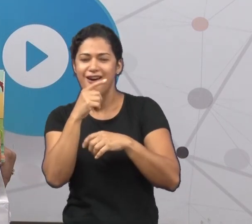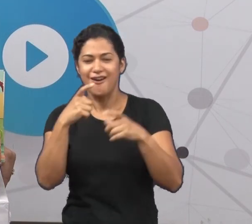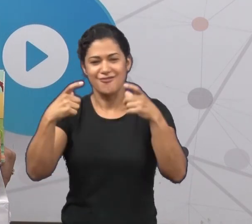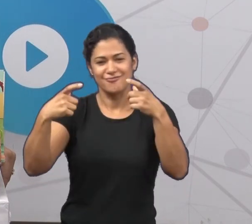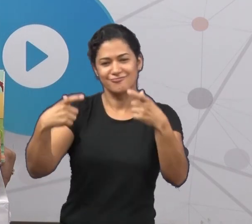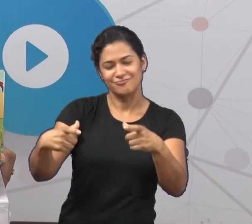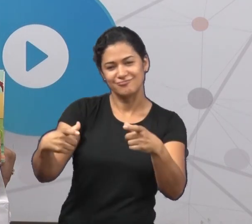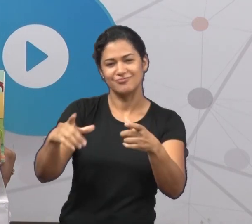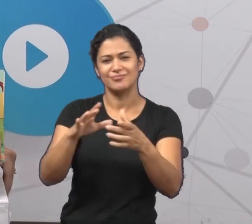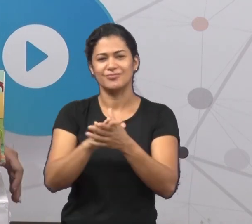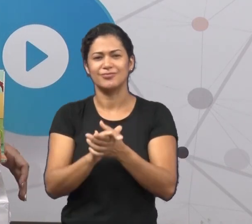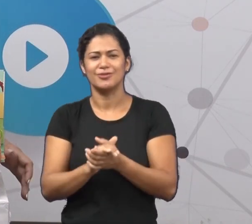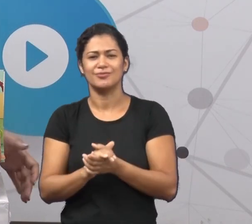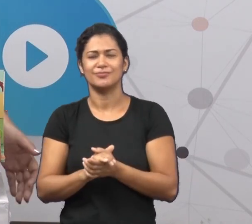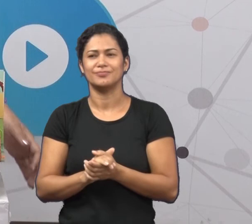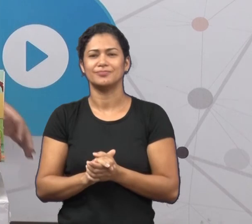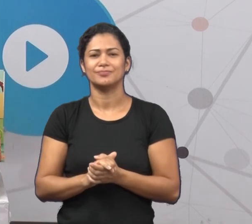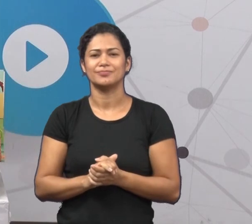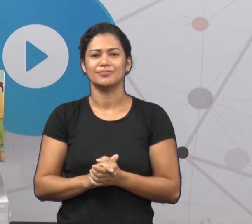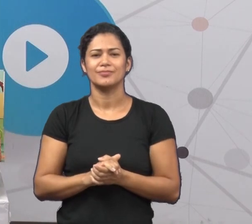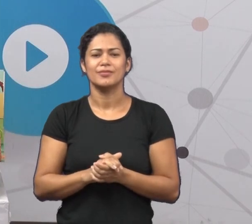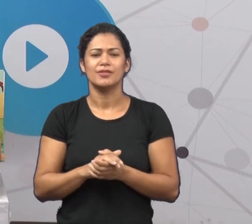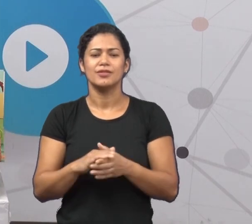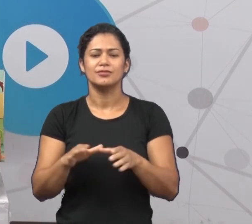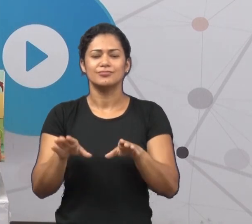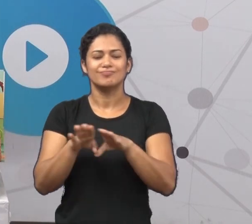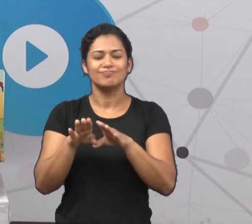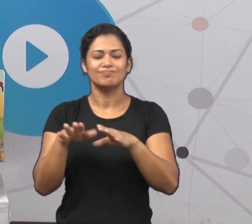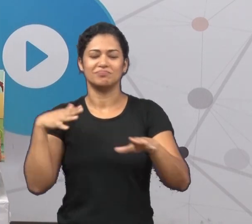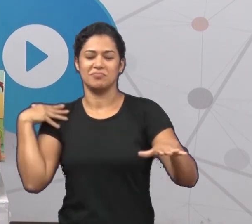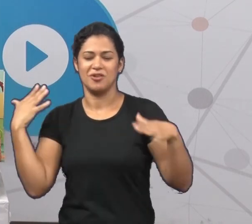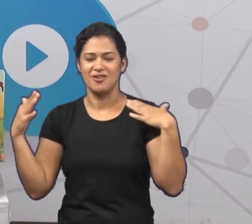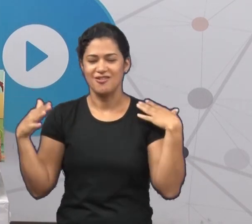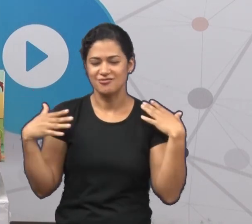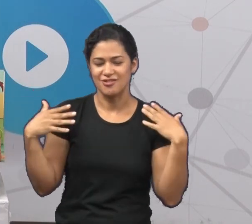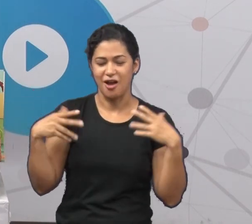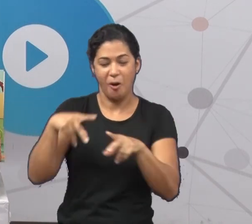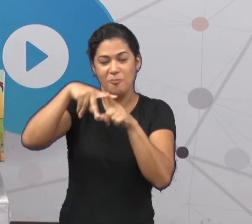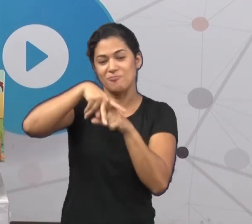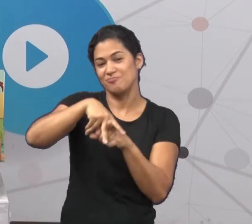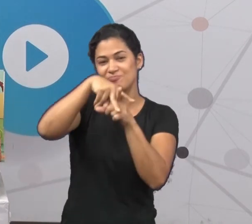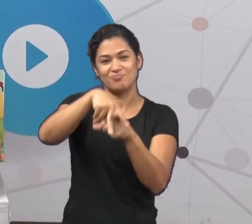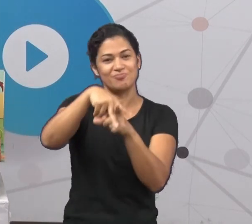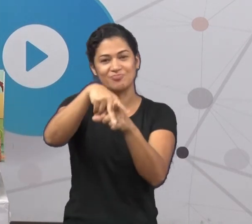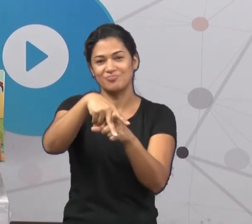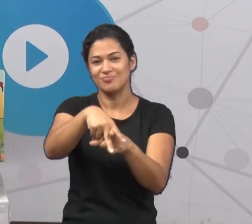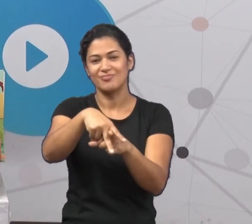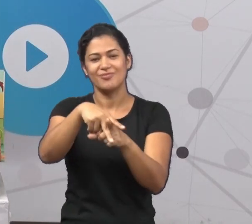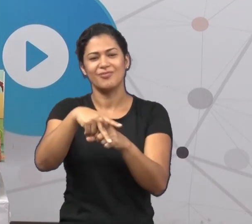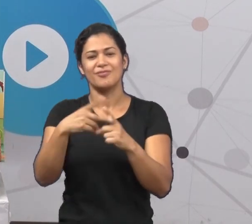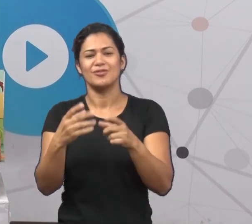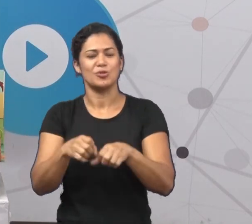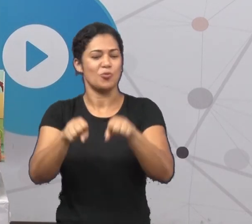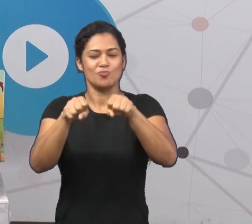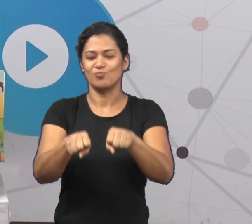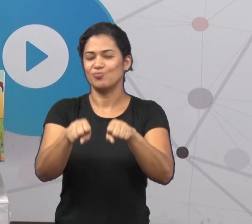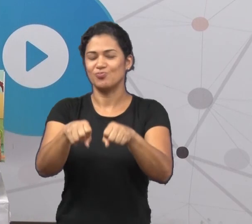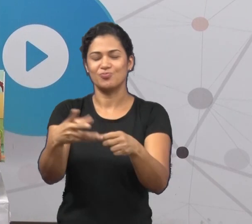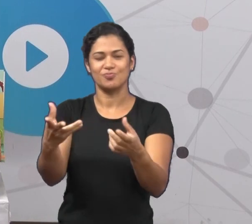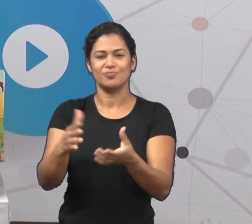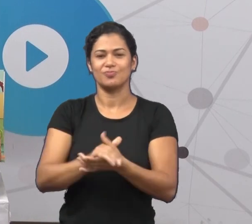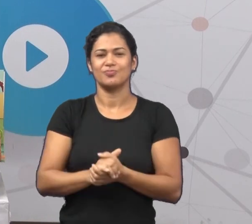em lagos. Elas se divertem andando a cavalo, andando de